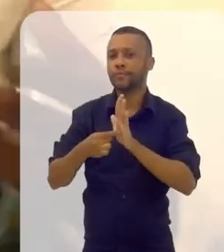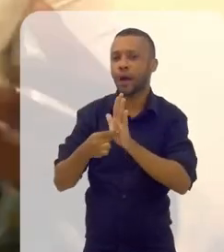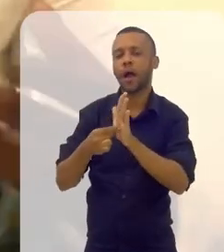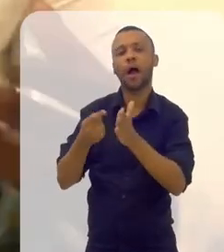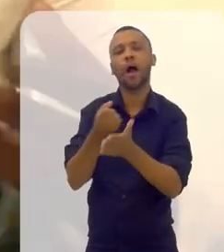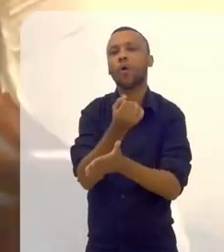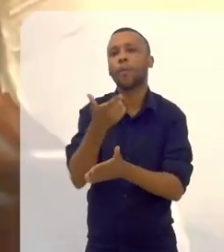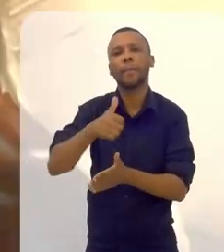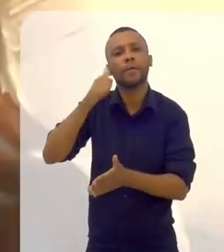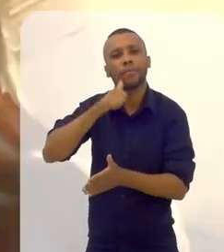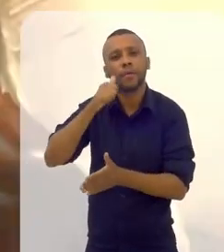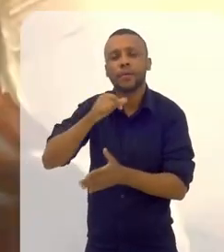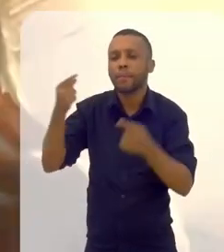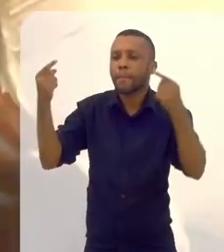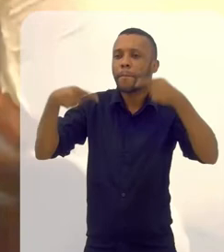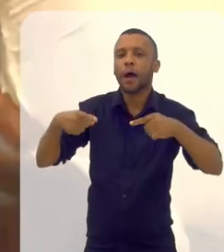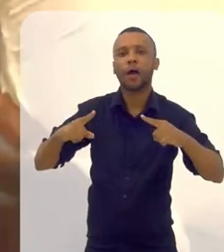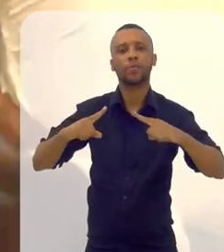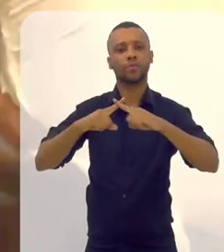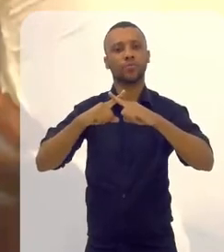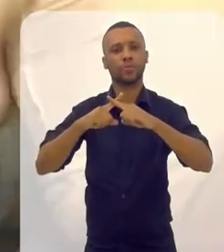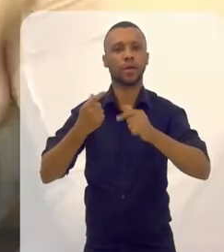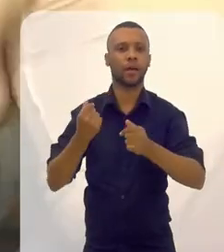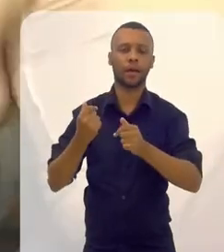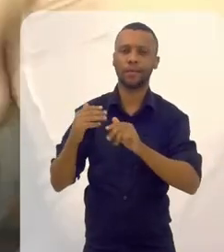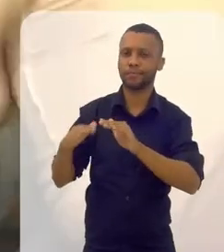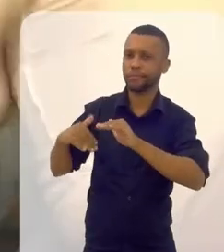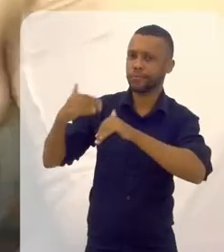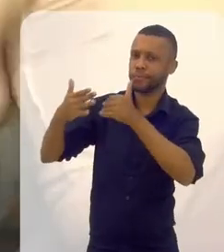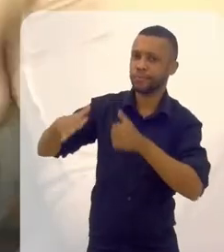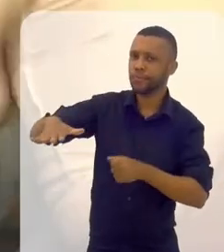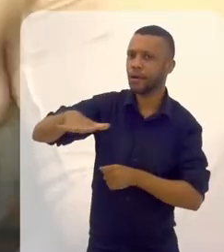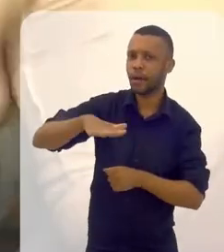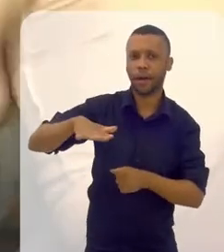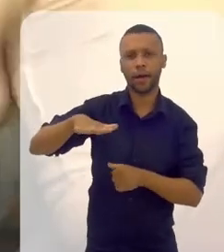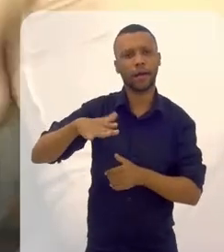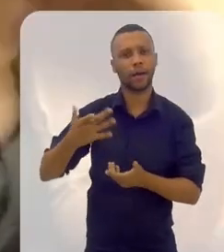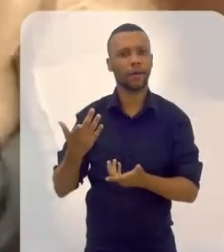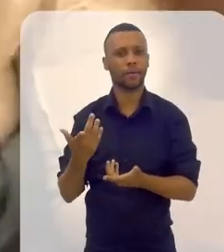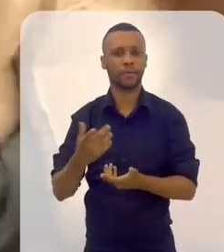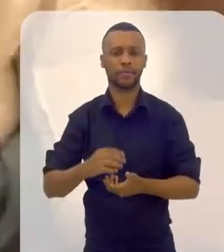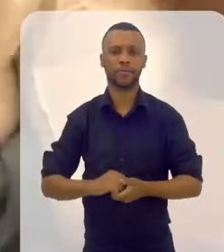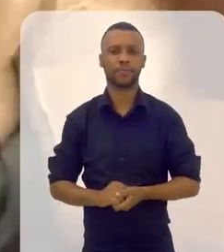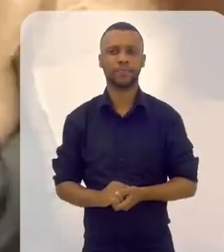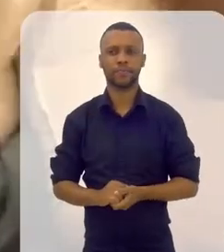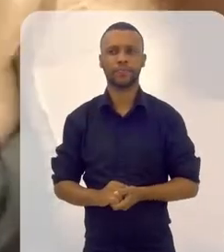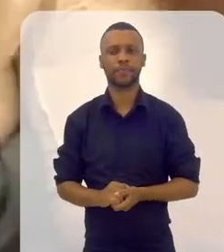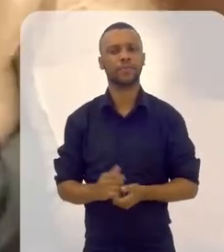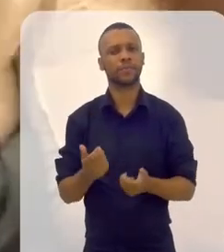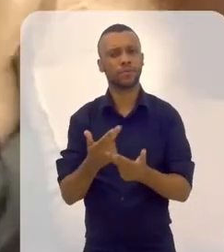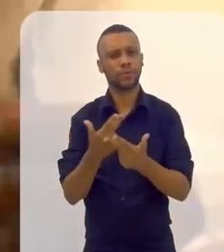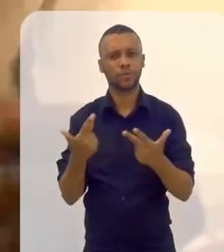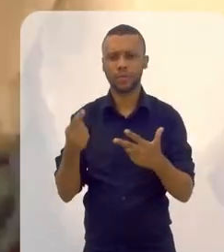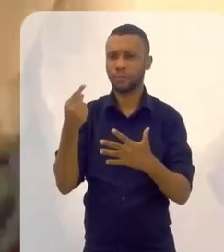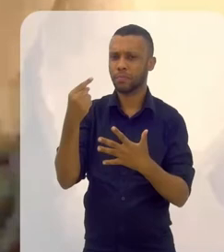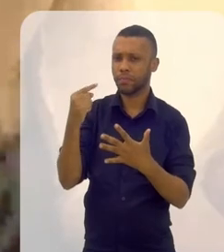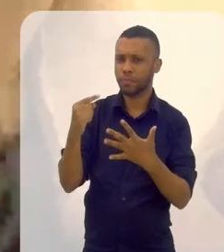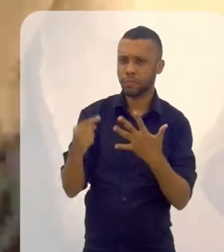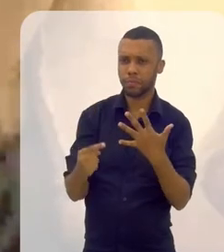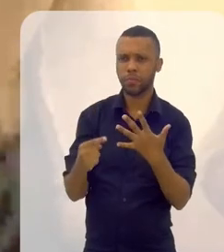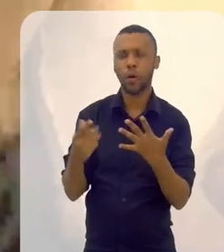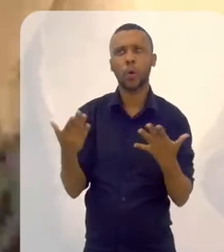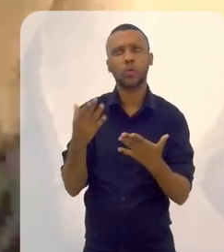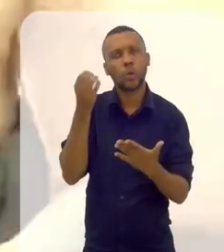meninas que ele ensinava até para disputar campeonatos maiores, e, sei lá. Miss, todas essas coisas. Hoje em dia eu nem sei